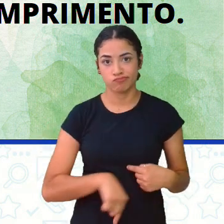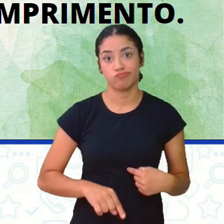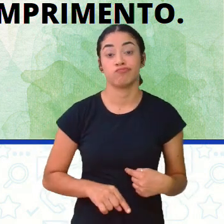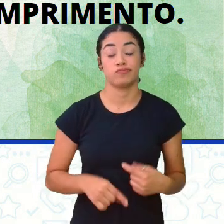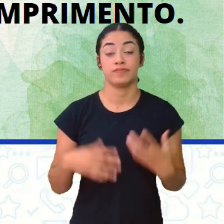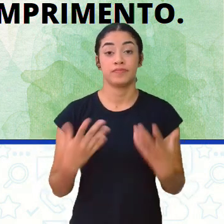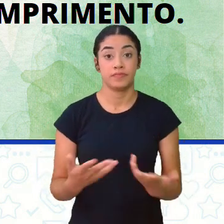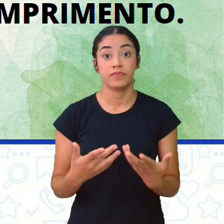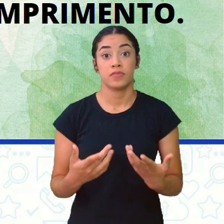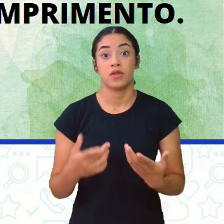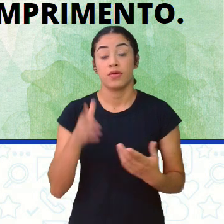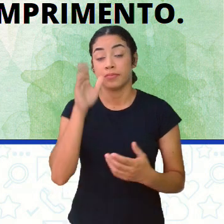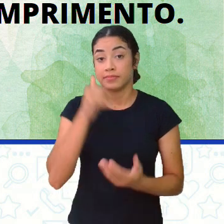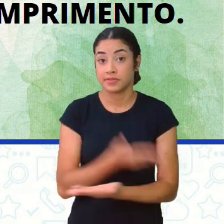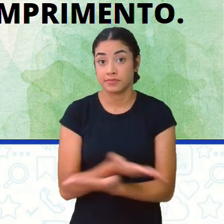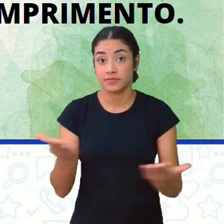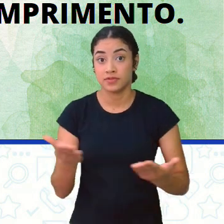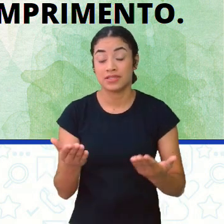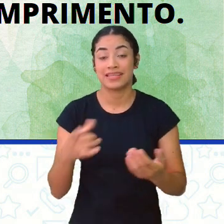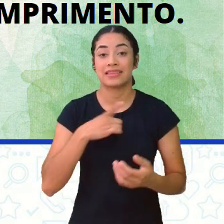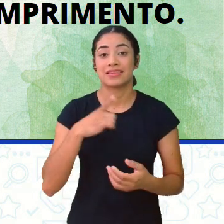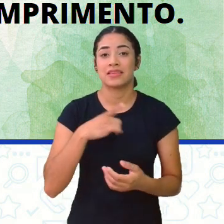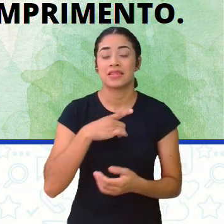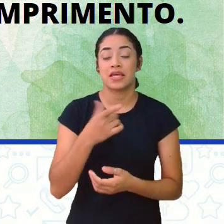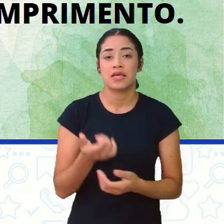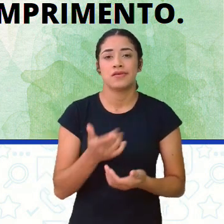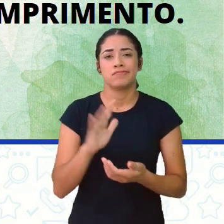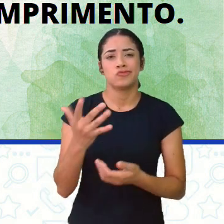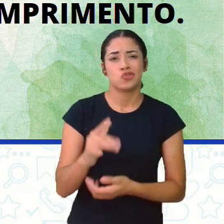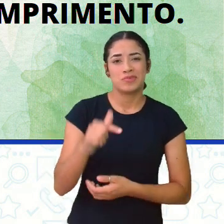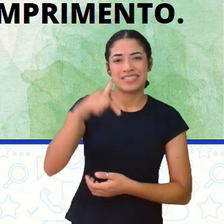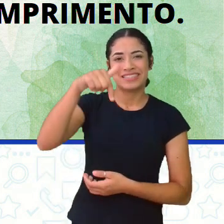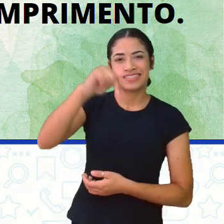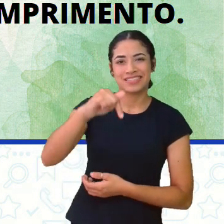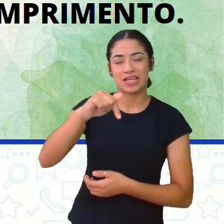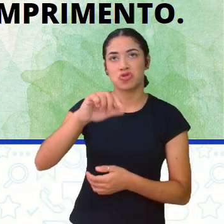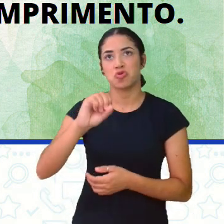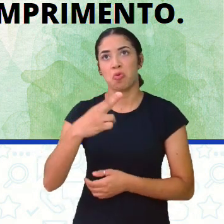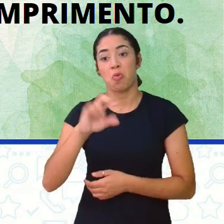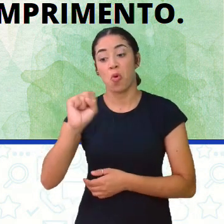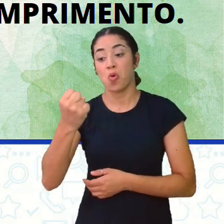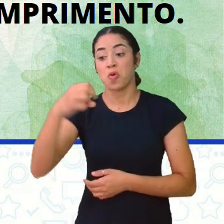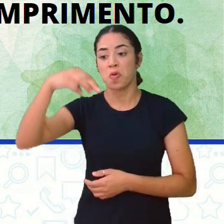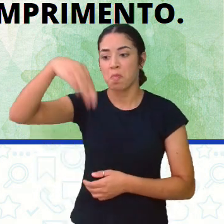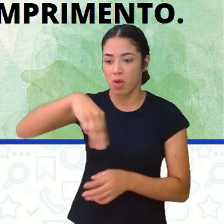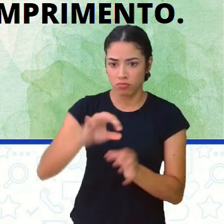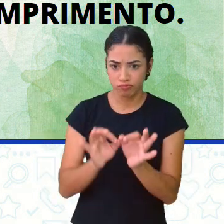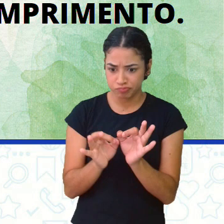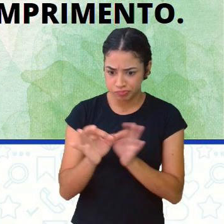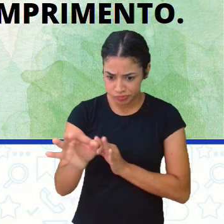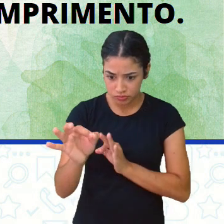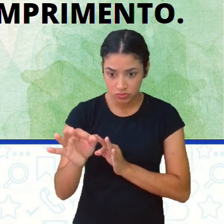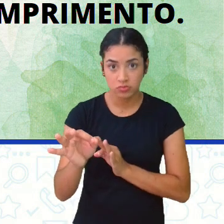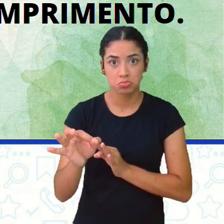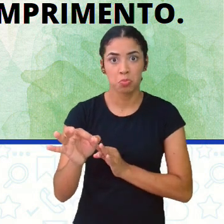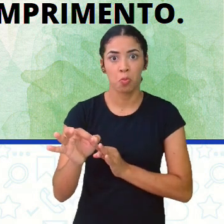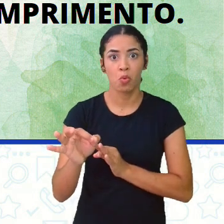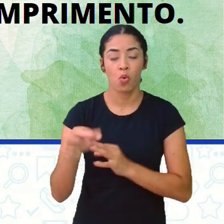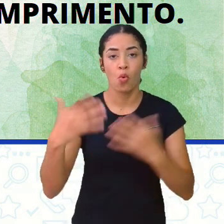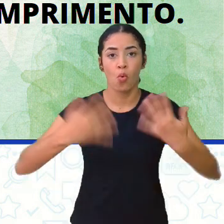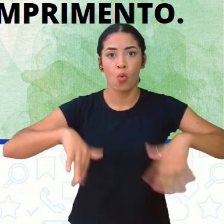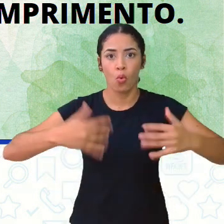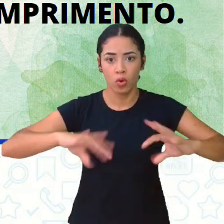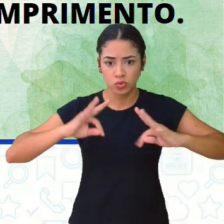trouxe para vocês é que os intestinos têm cerca de 7 a 8 metros de comprimento. Imagina, né? Tudo Sim.